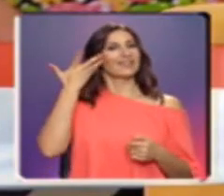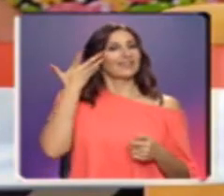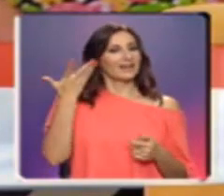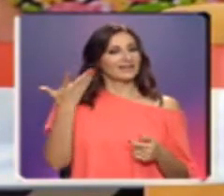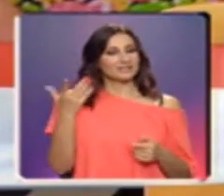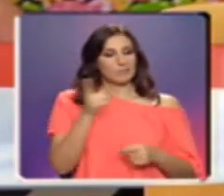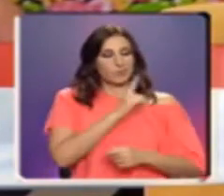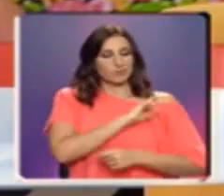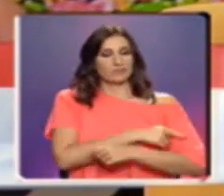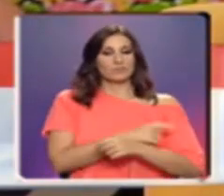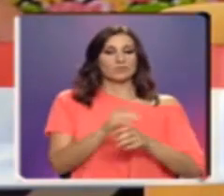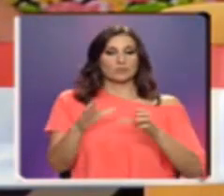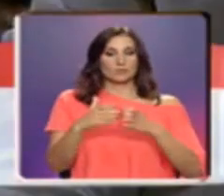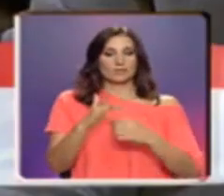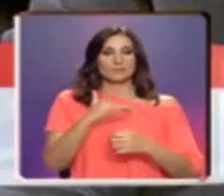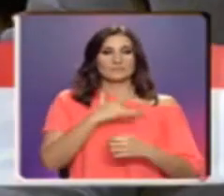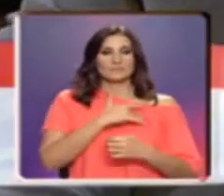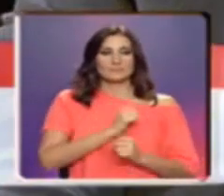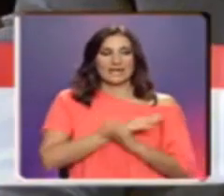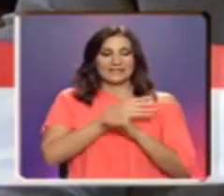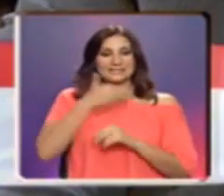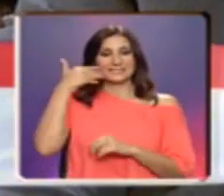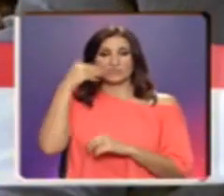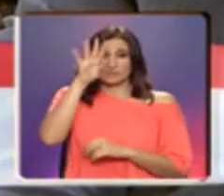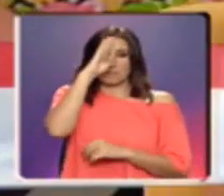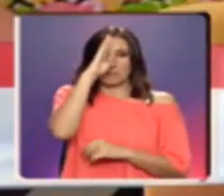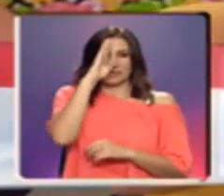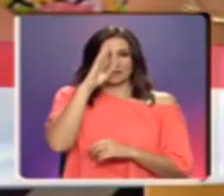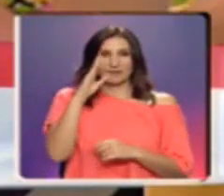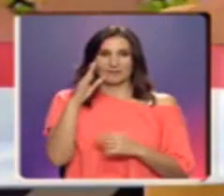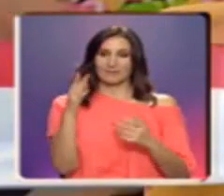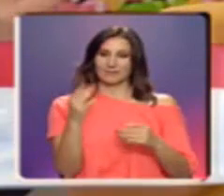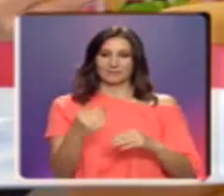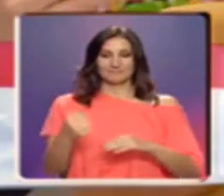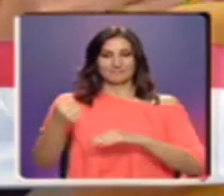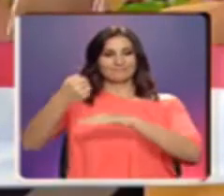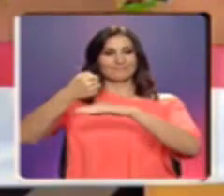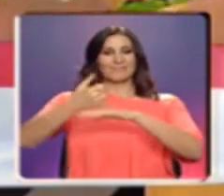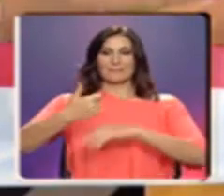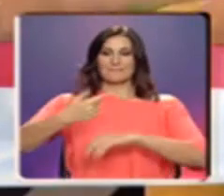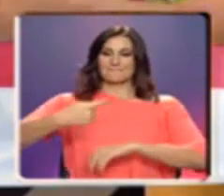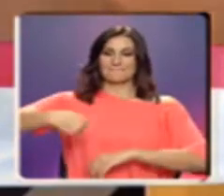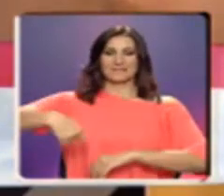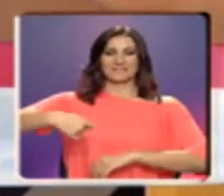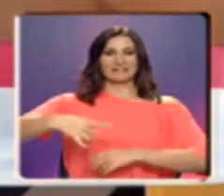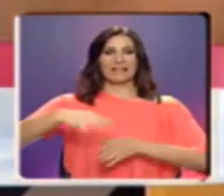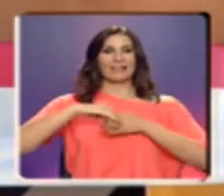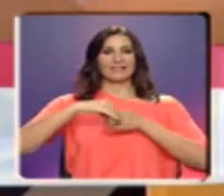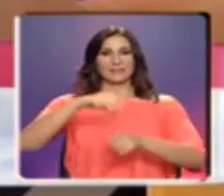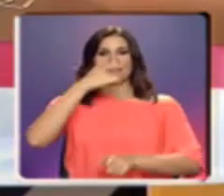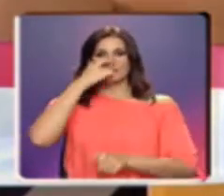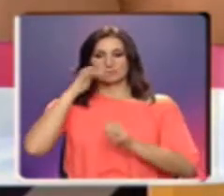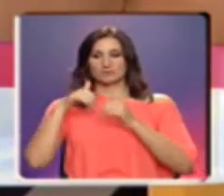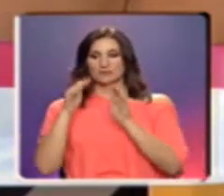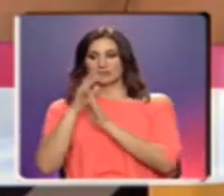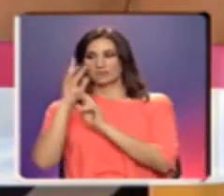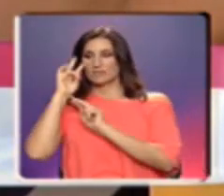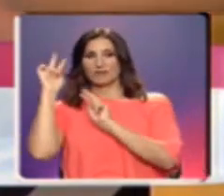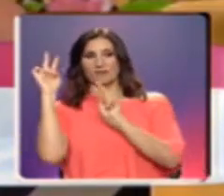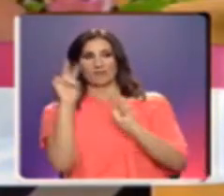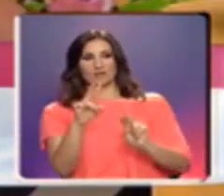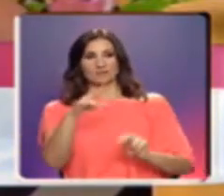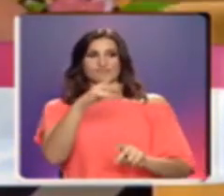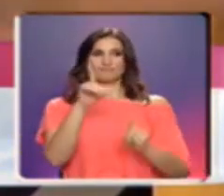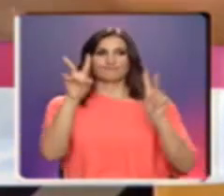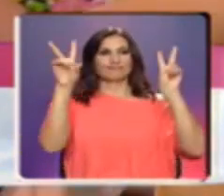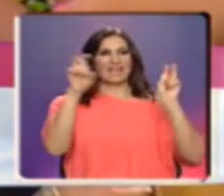o clube do seu coração, pelo qual se apaixonou tão cedo, chegar a ser o líder, a pessoa que é vista como o